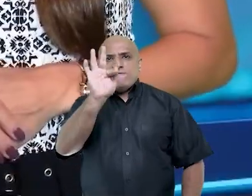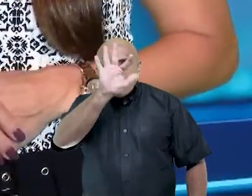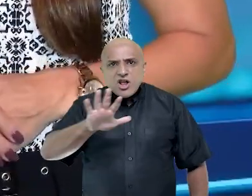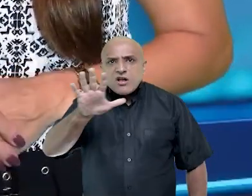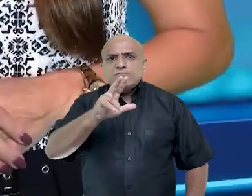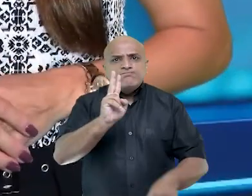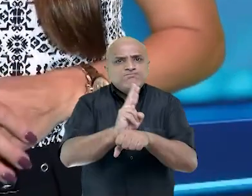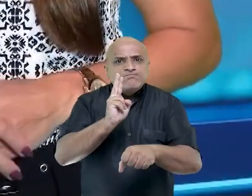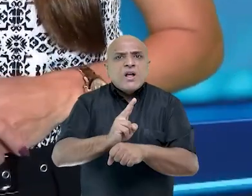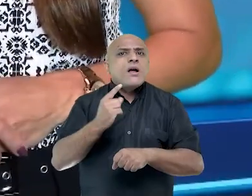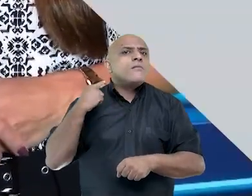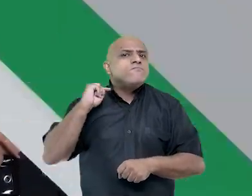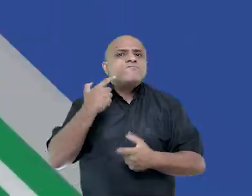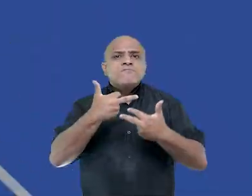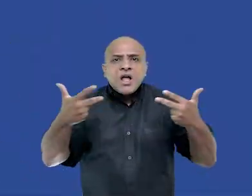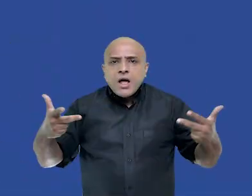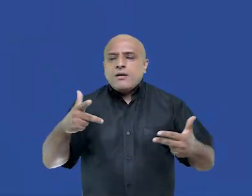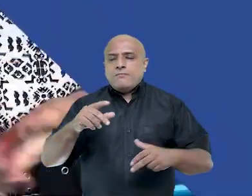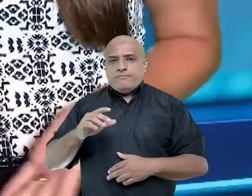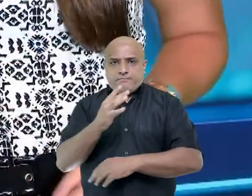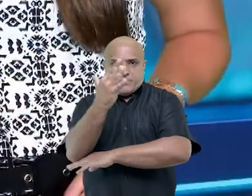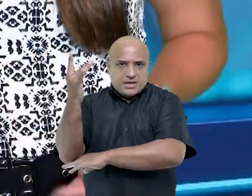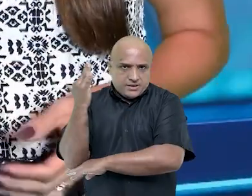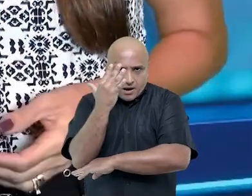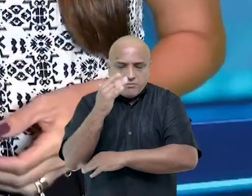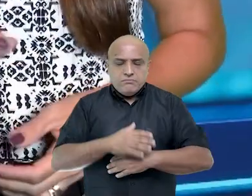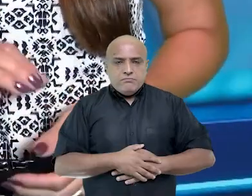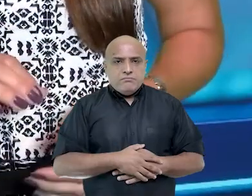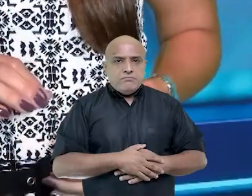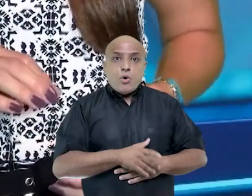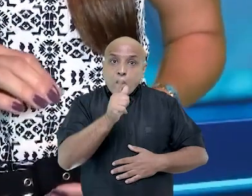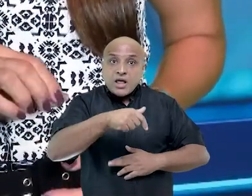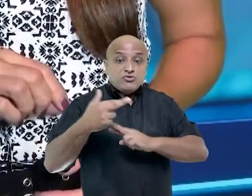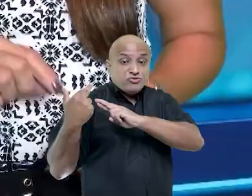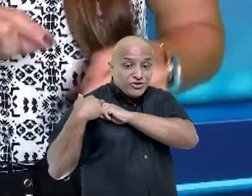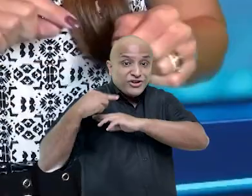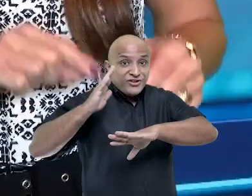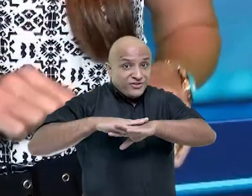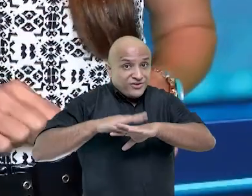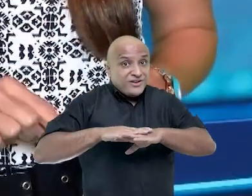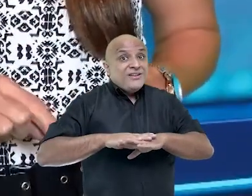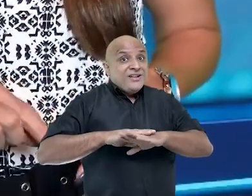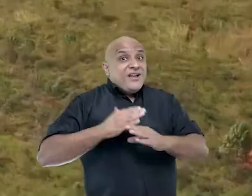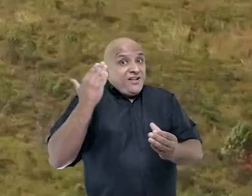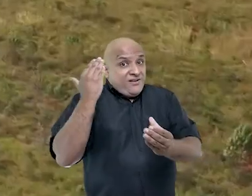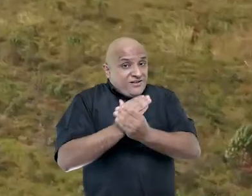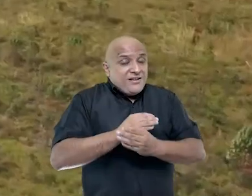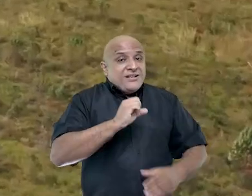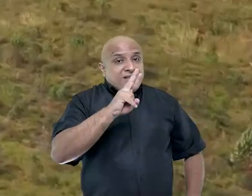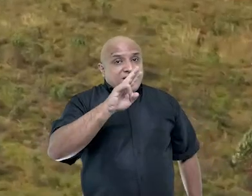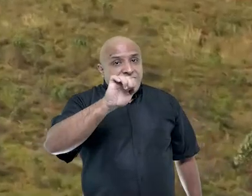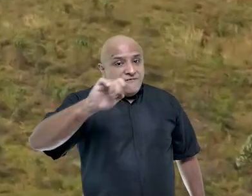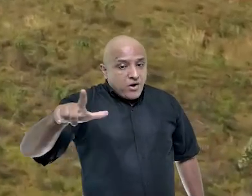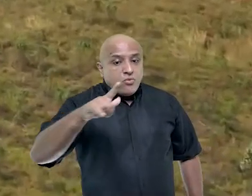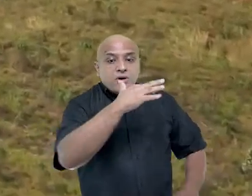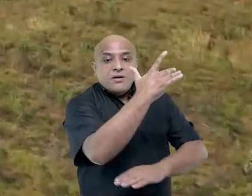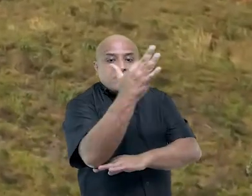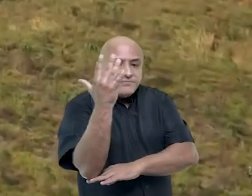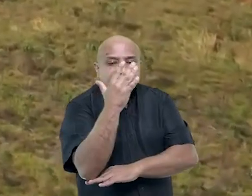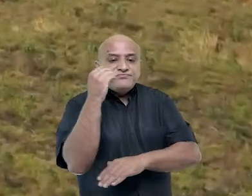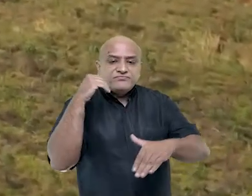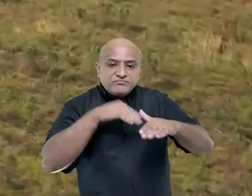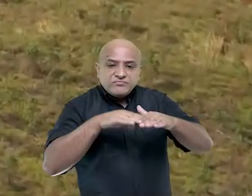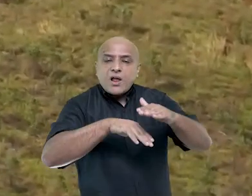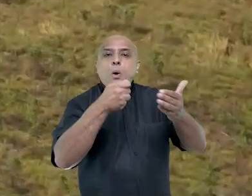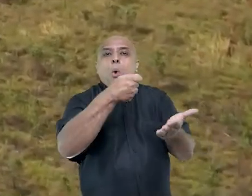fiscalização mineral e ambiental. Nos casos de responsabilidade civil ambiental, é possível a acumulação